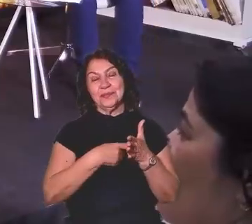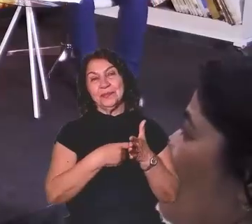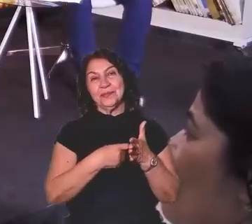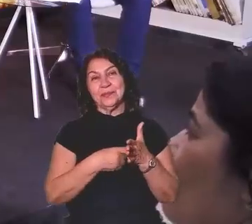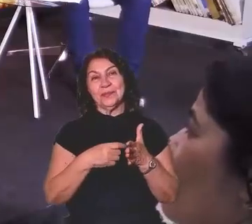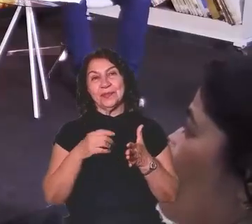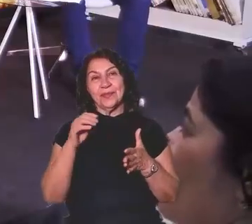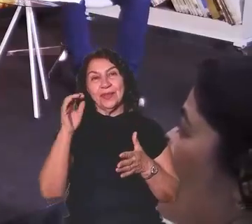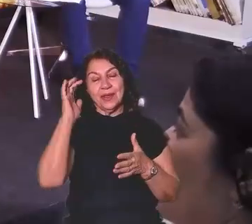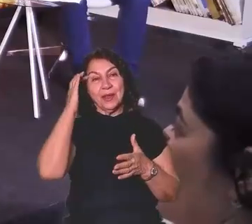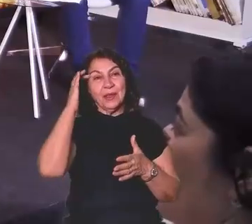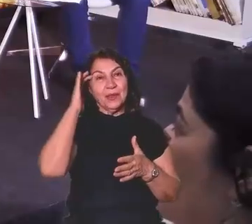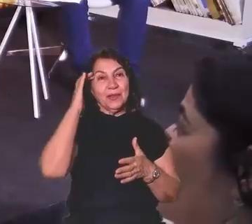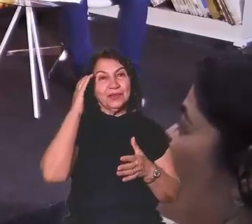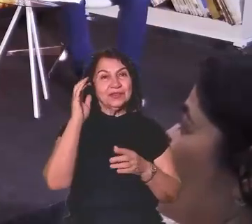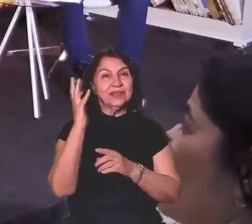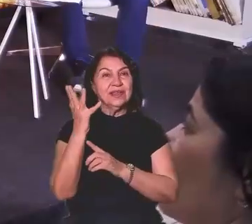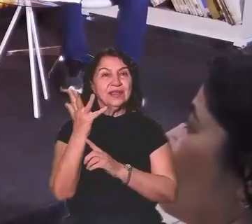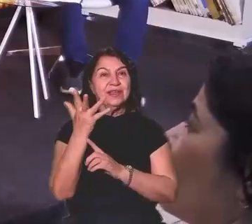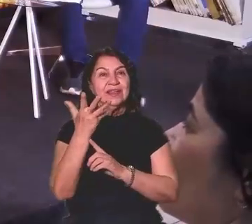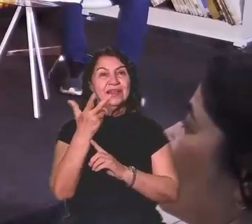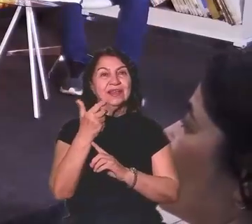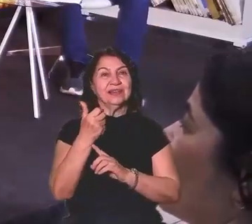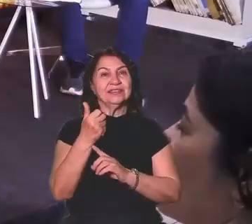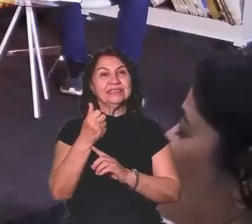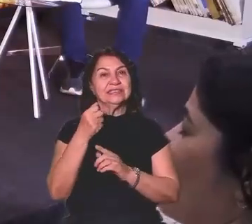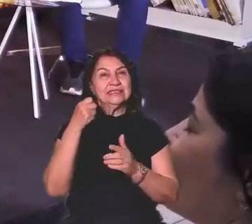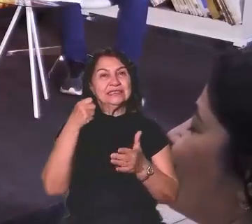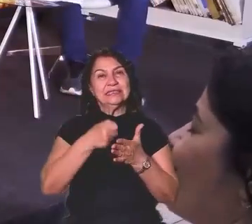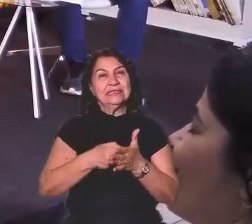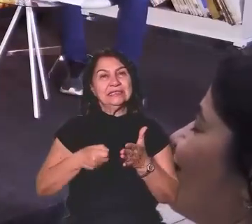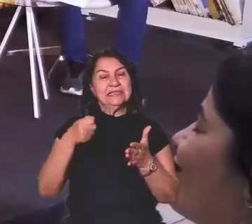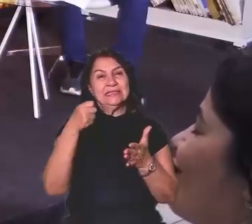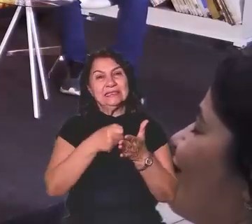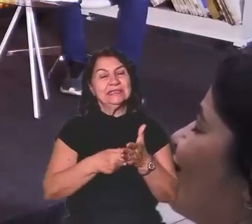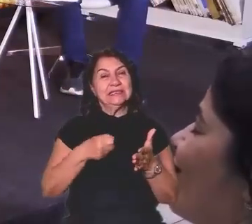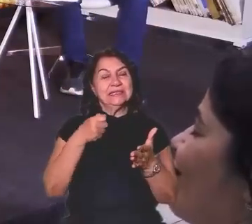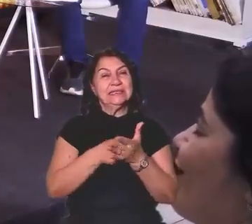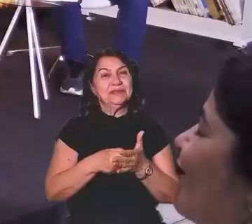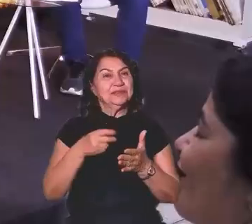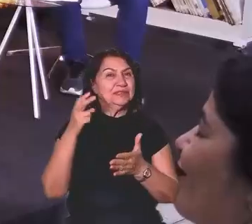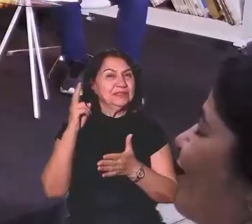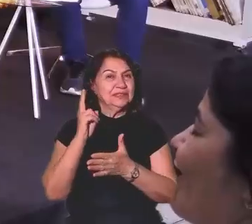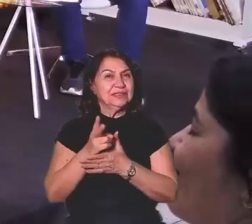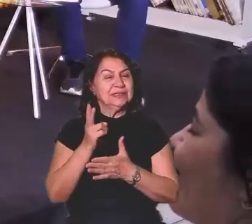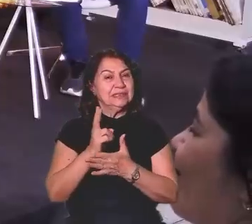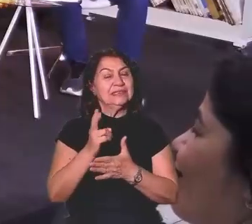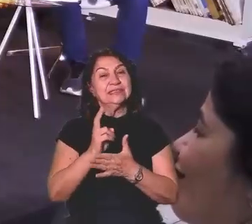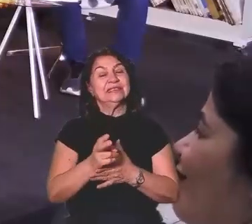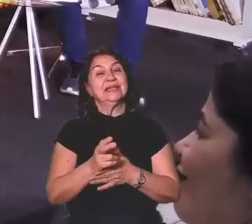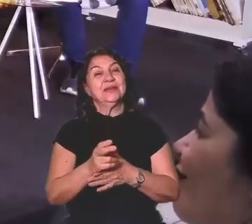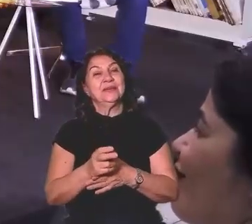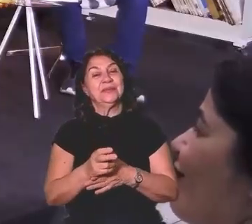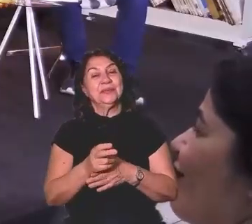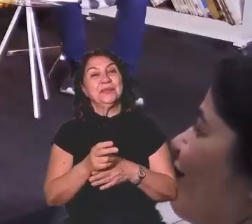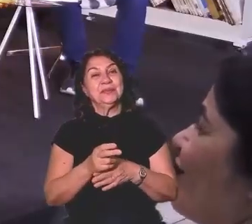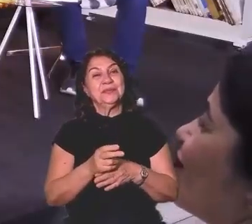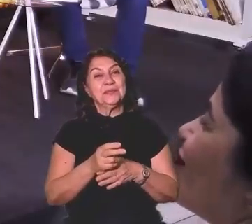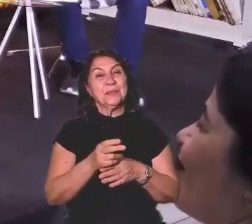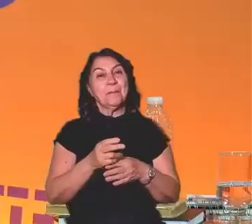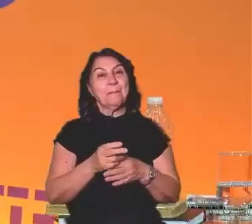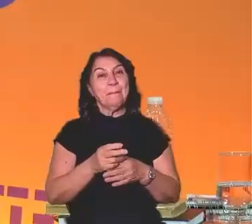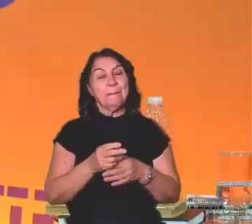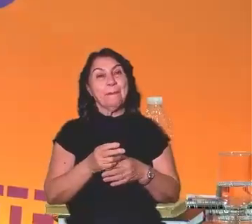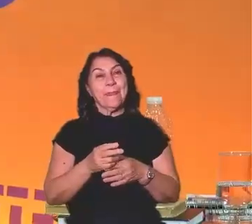Eu acho que é isso, né? A arte é resistência desde sempre, né? É vencer a grade, né? A gente está chamando de matriz agora, né?